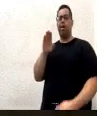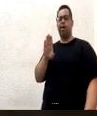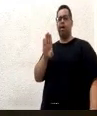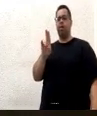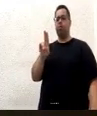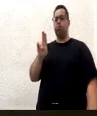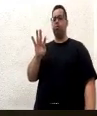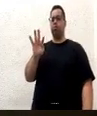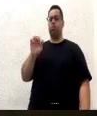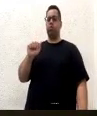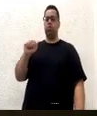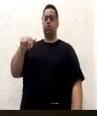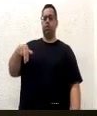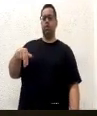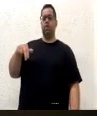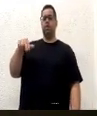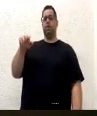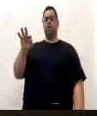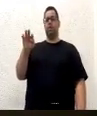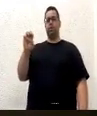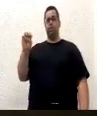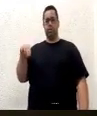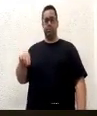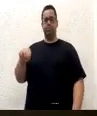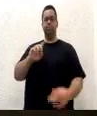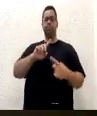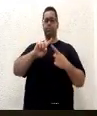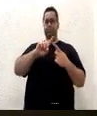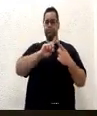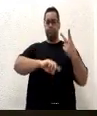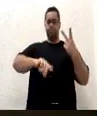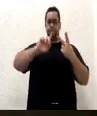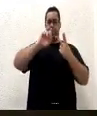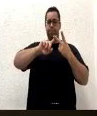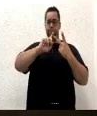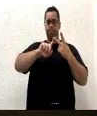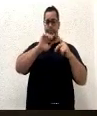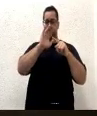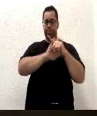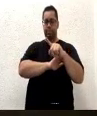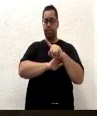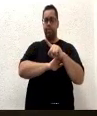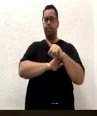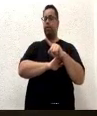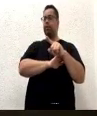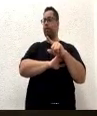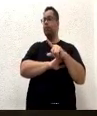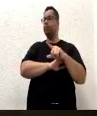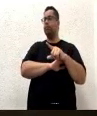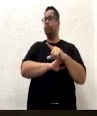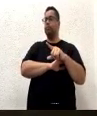A segunda pergunta é a seguinte, eu estava olhando aqui, o número de casos no Brasil, nós já passamos de